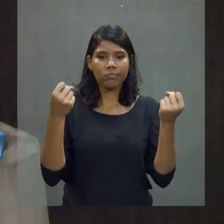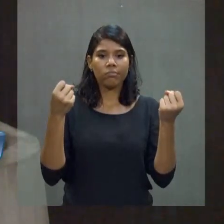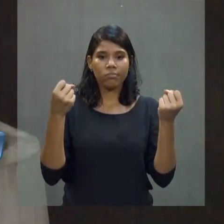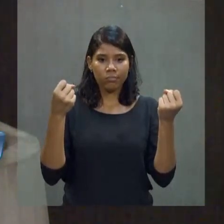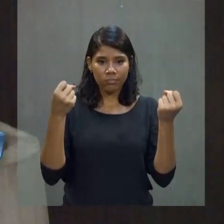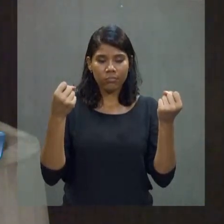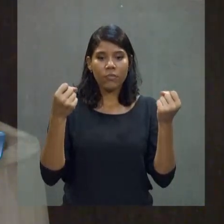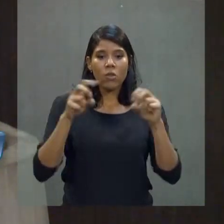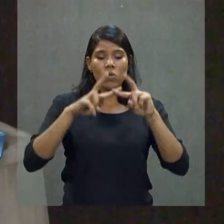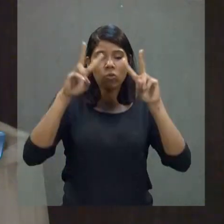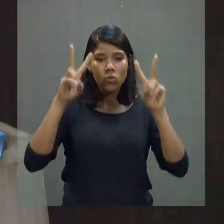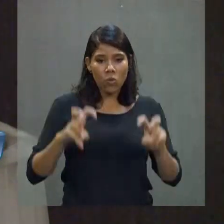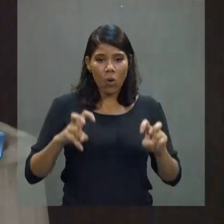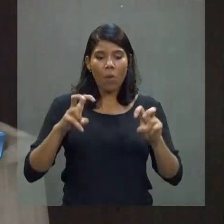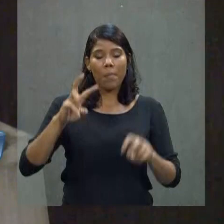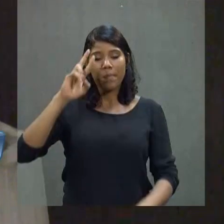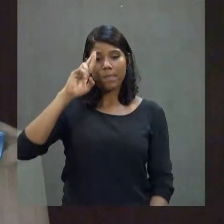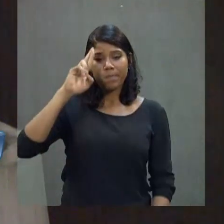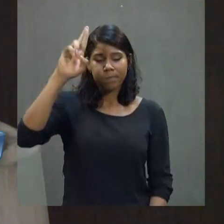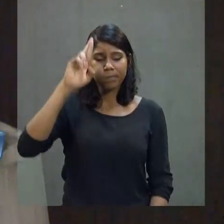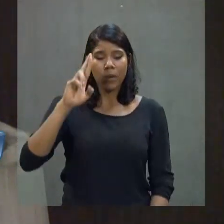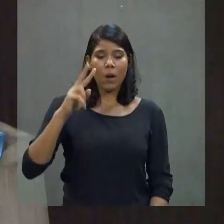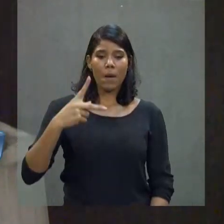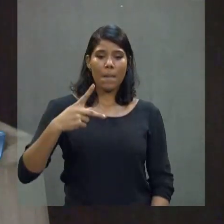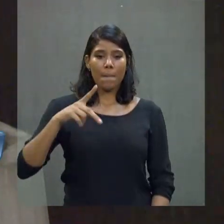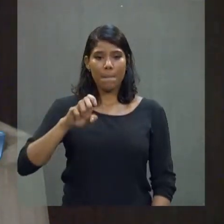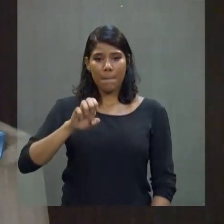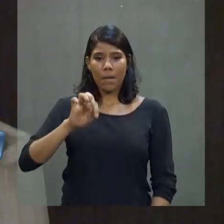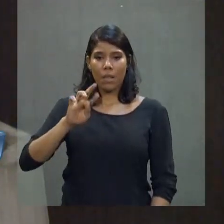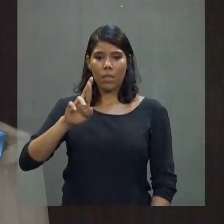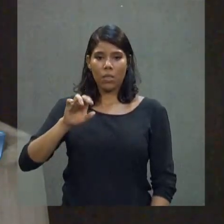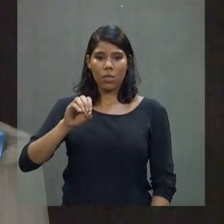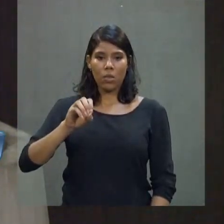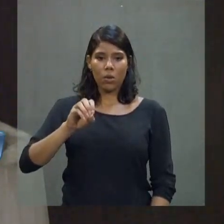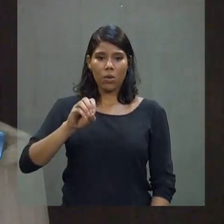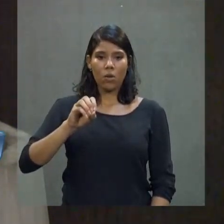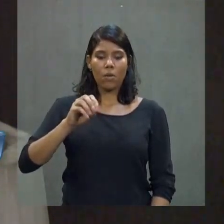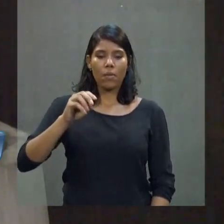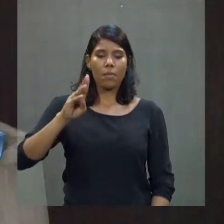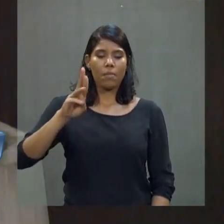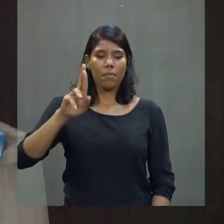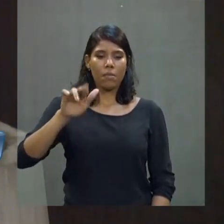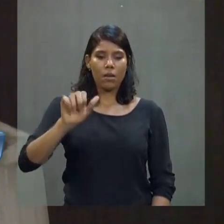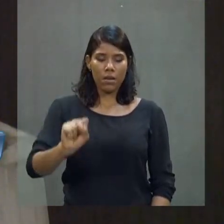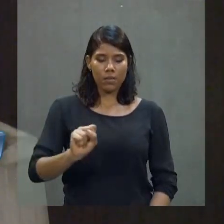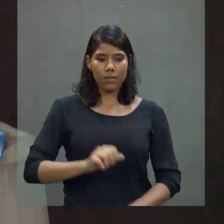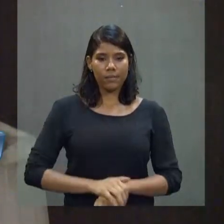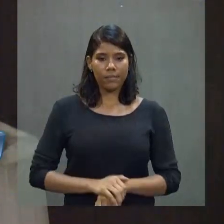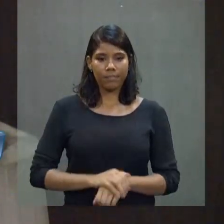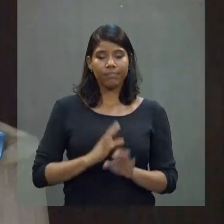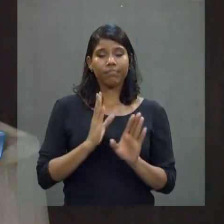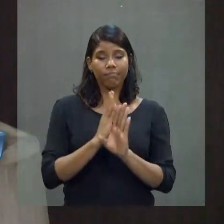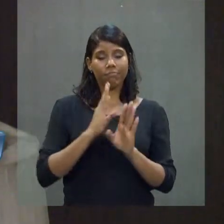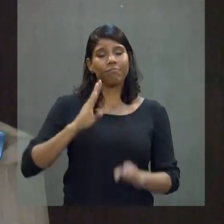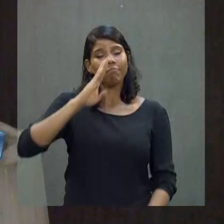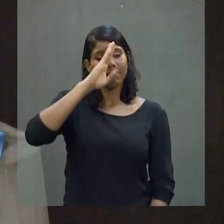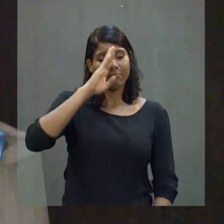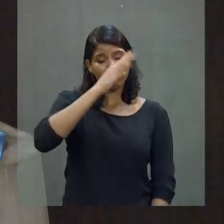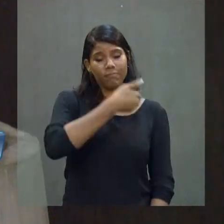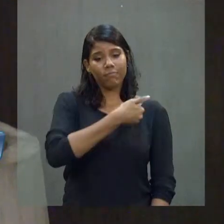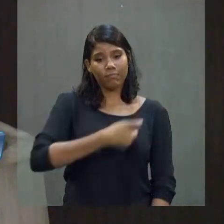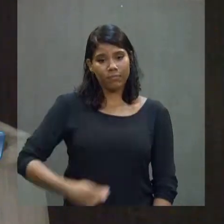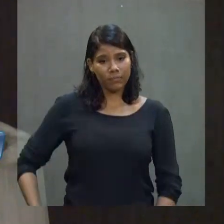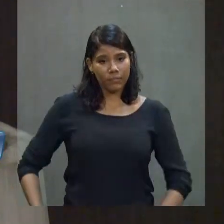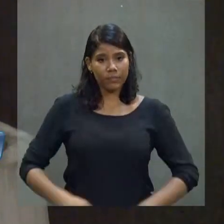da Petrobras pelo governo Bolsonaro. Isso levou a que há